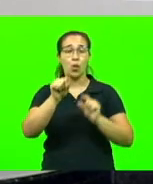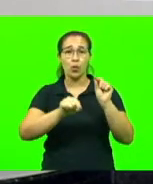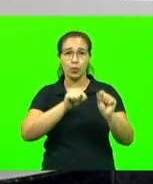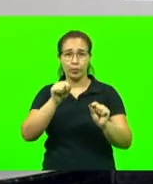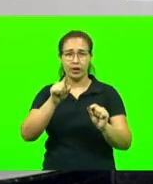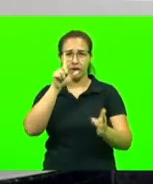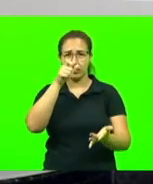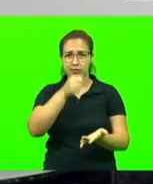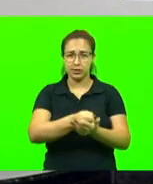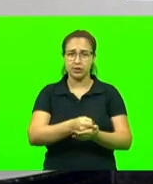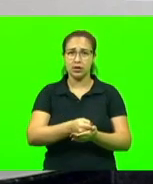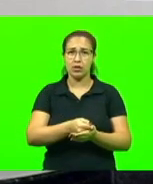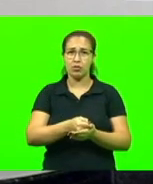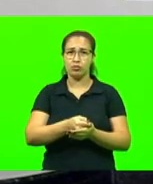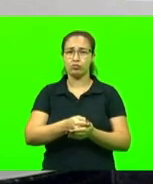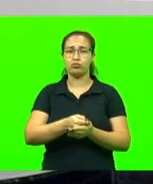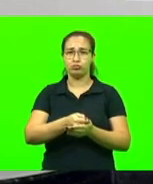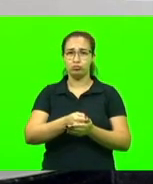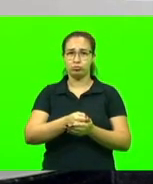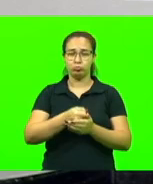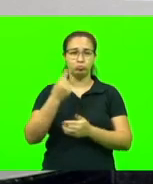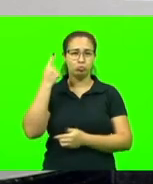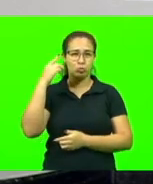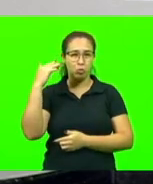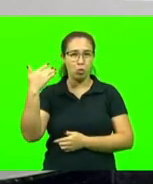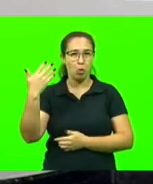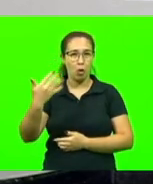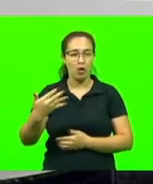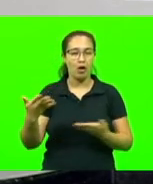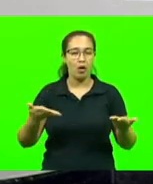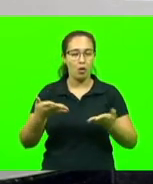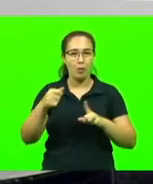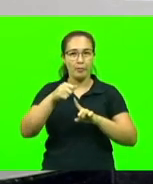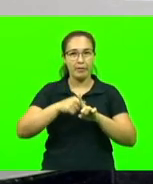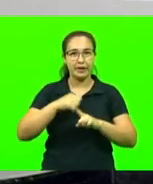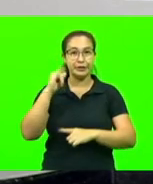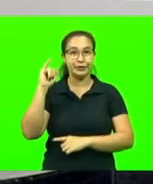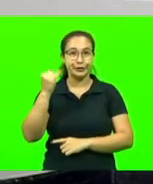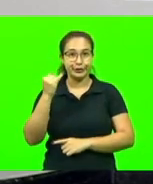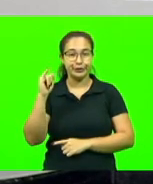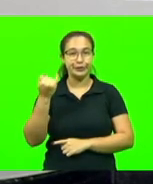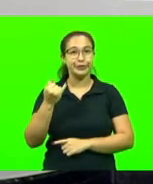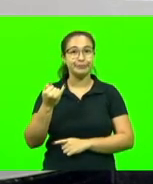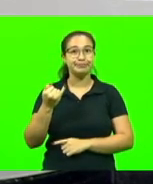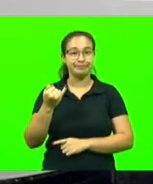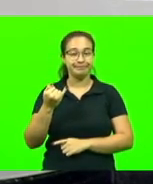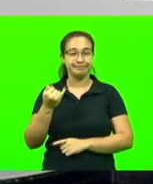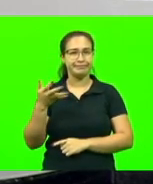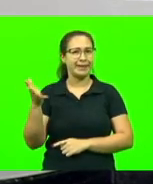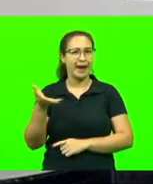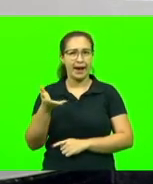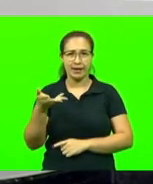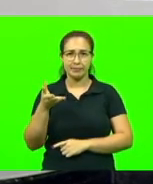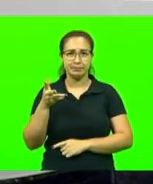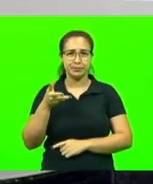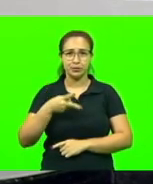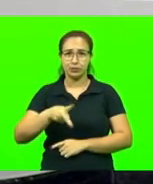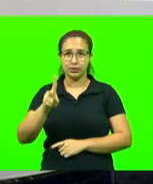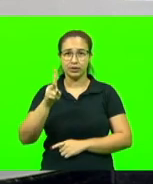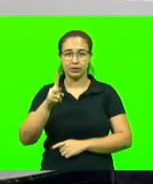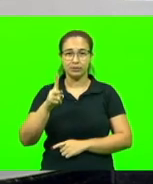tomados nesses últimos dias, mesmo agora no mês de janeiro, com bastante intensidade, de celeridade ao Plano